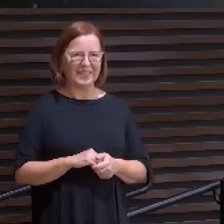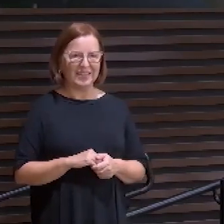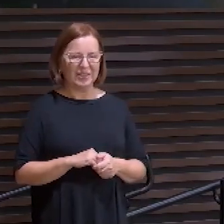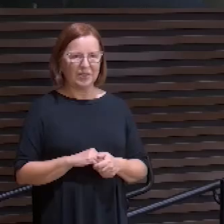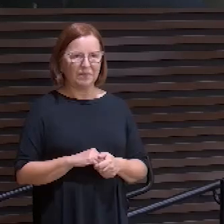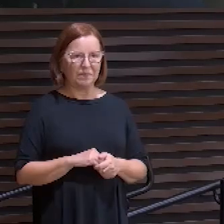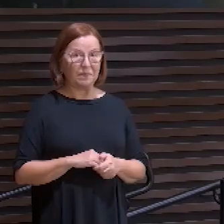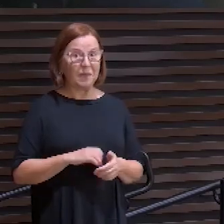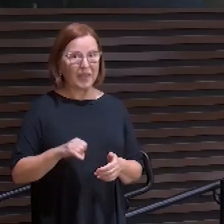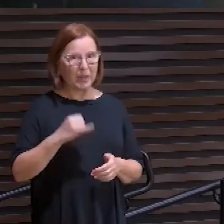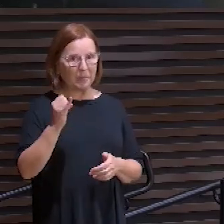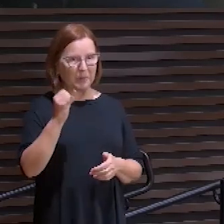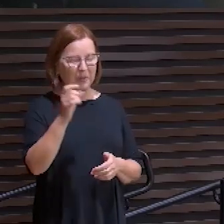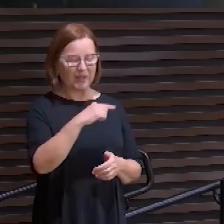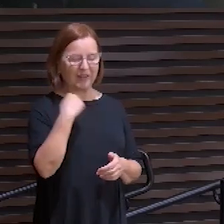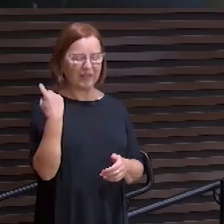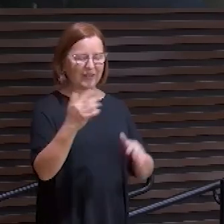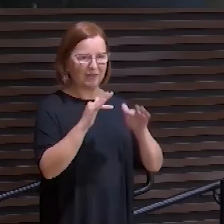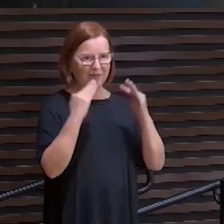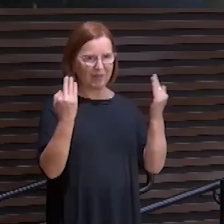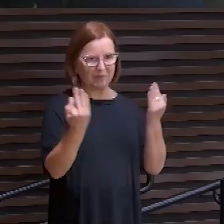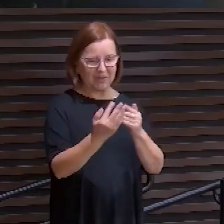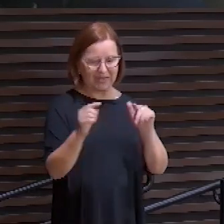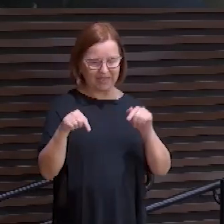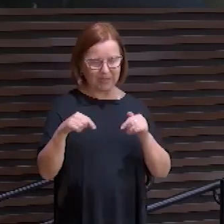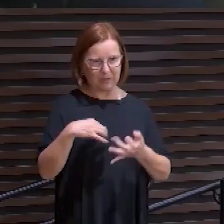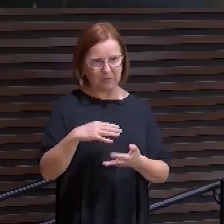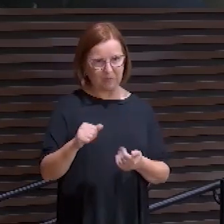É importante que a nossa família terrena